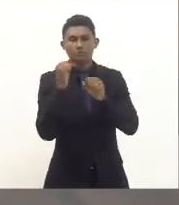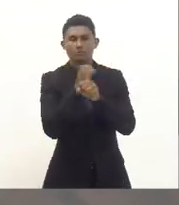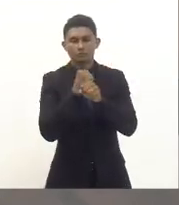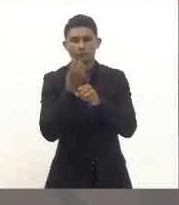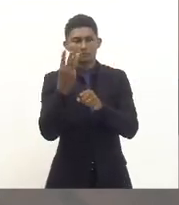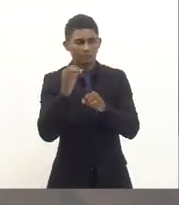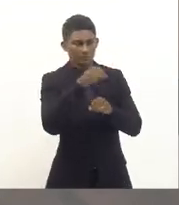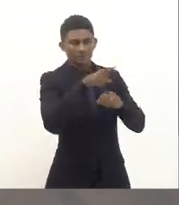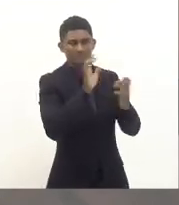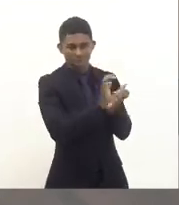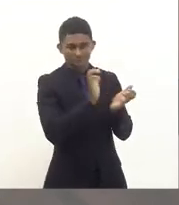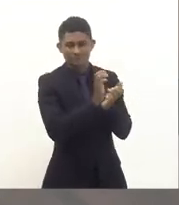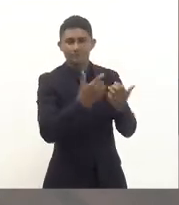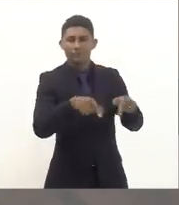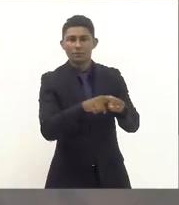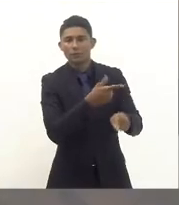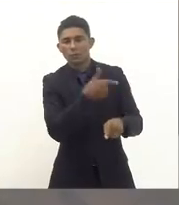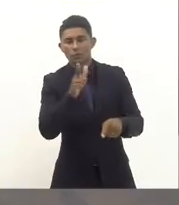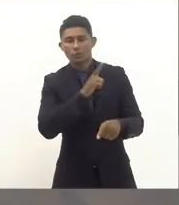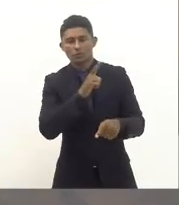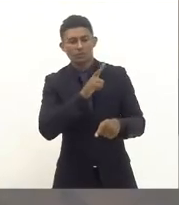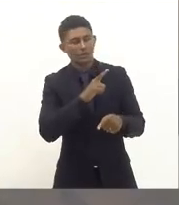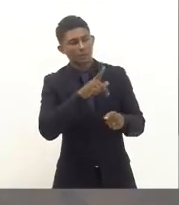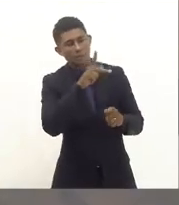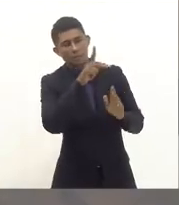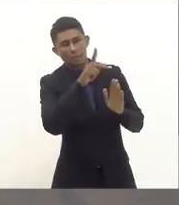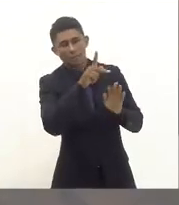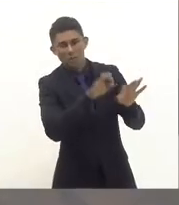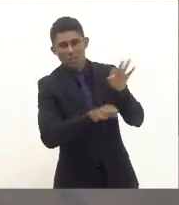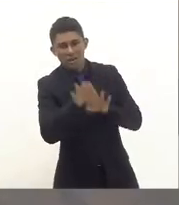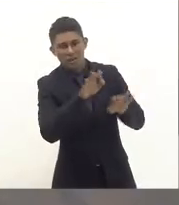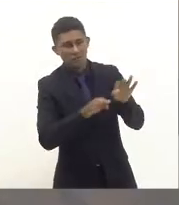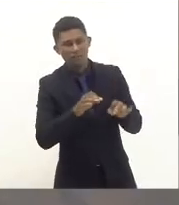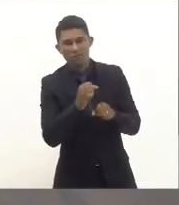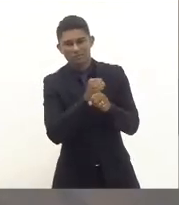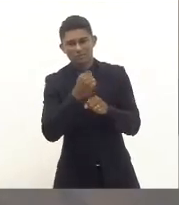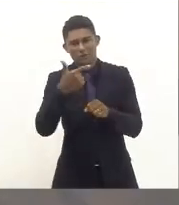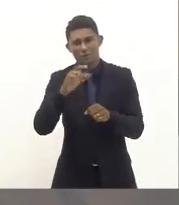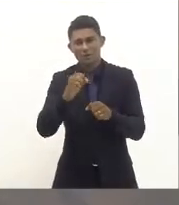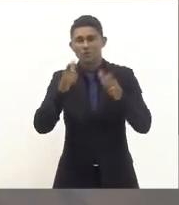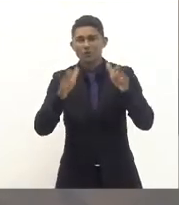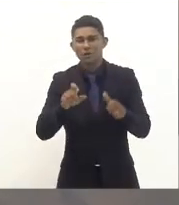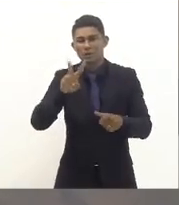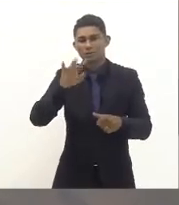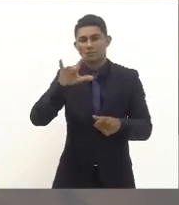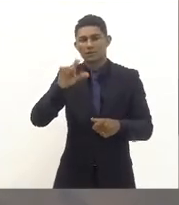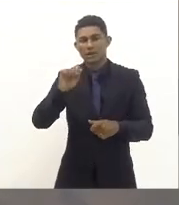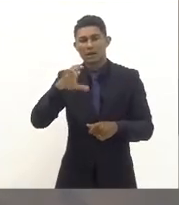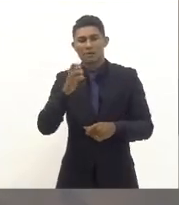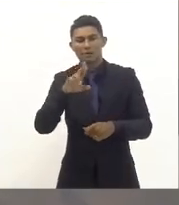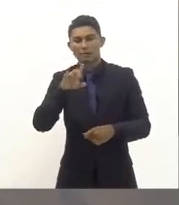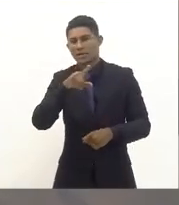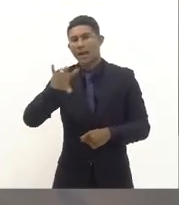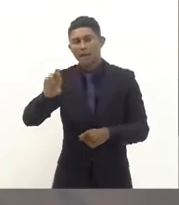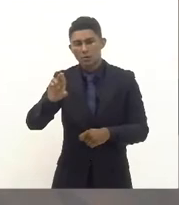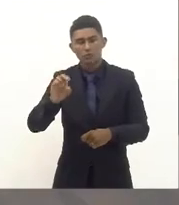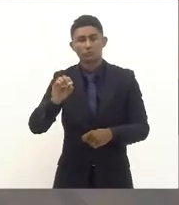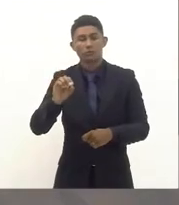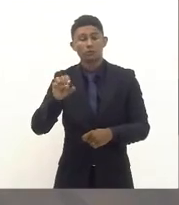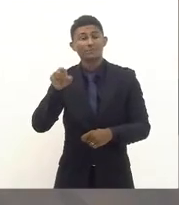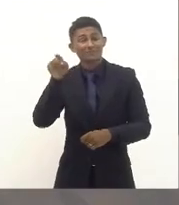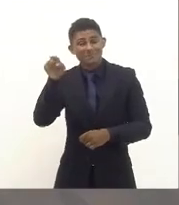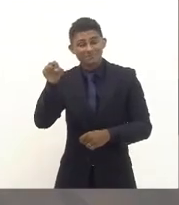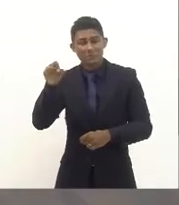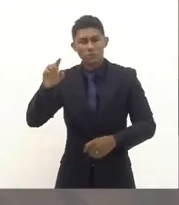um outro de 20 anos na Vila Cruzeiro e o estado é responsável pela barbary